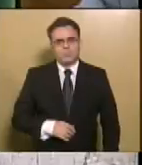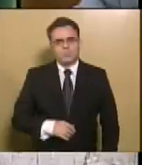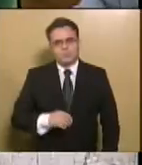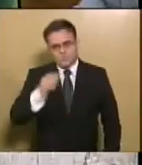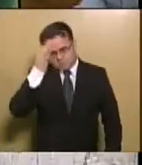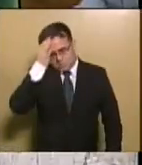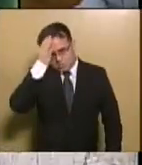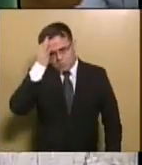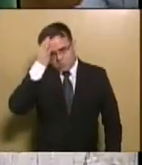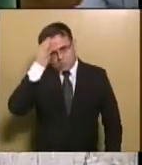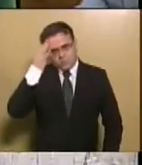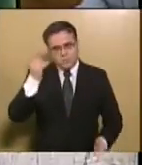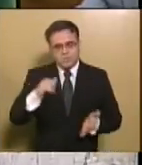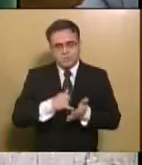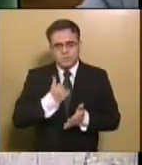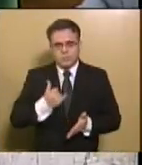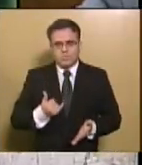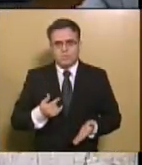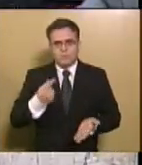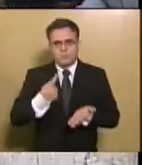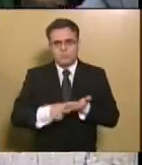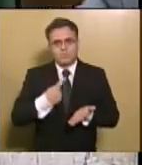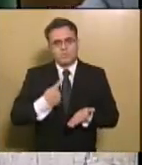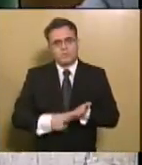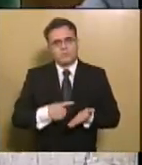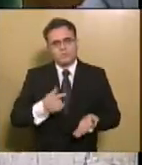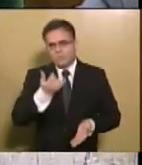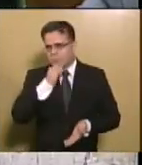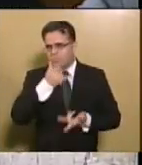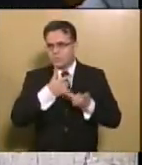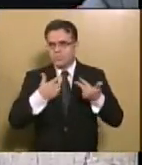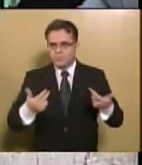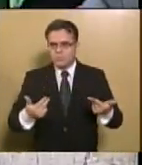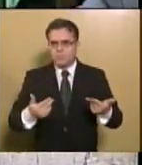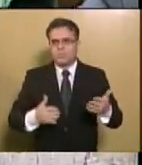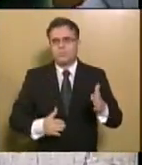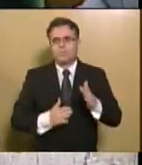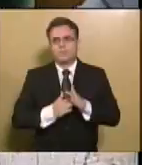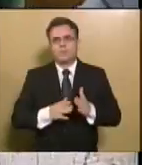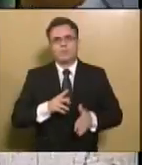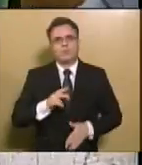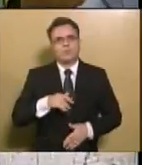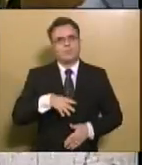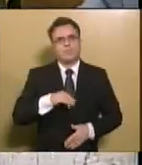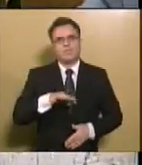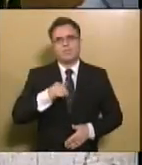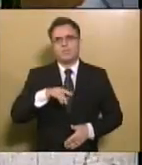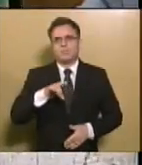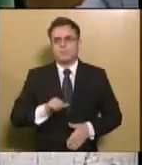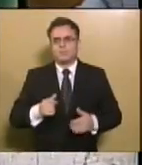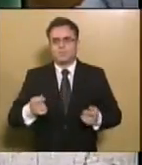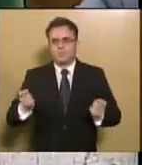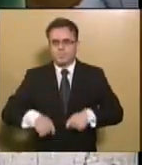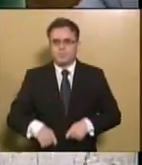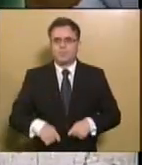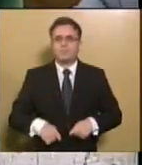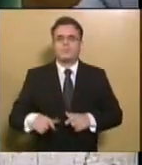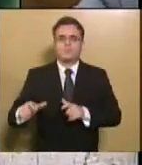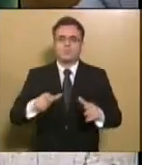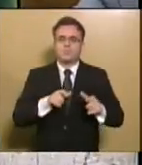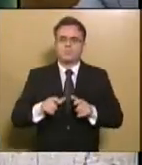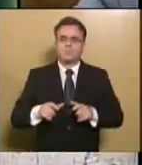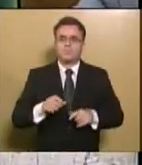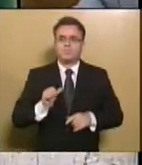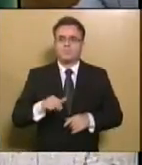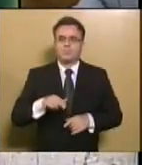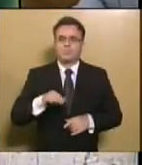Ficamos contrato de locação com a empresa EG Material Elétrico Limitada, tendo por objeto o imóvel comercial localizado na Avenida Augusto Franco,